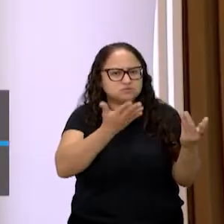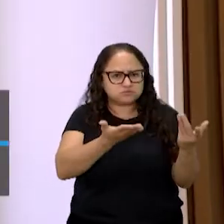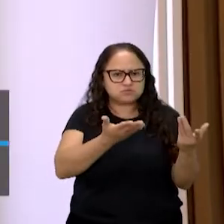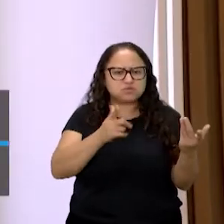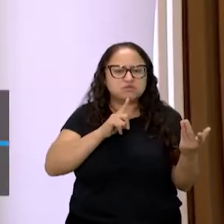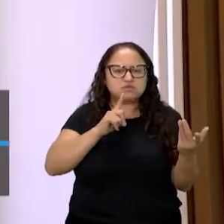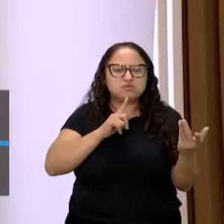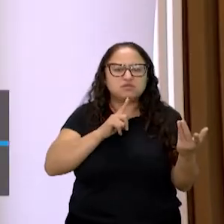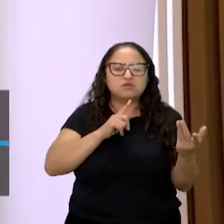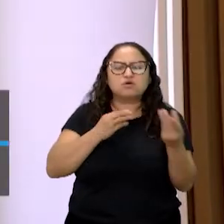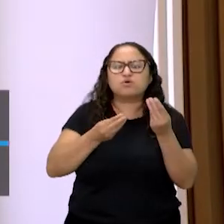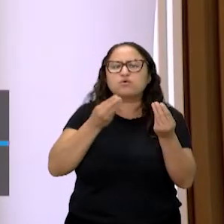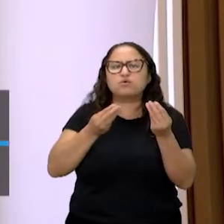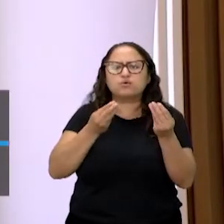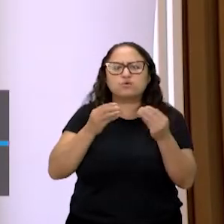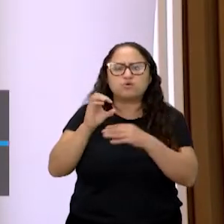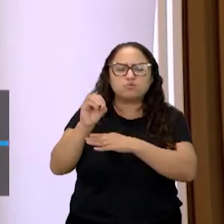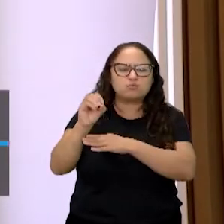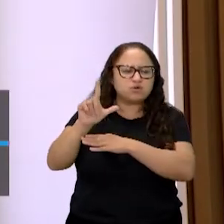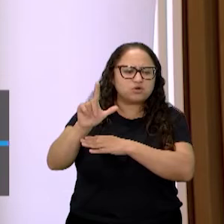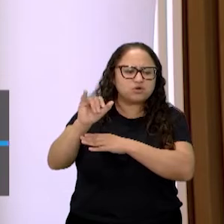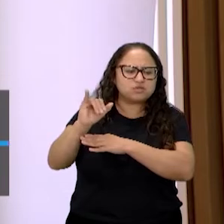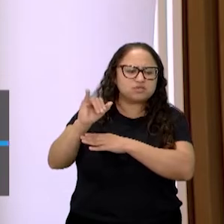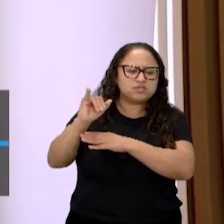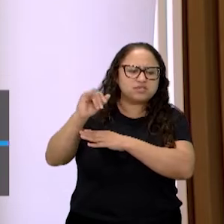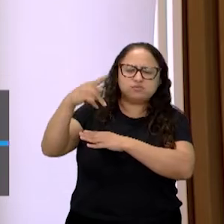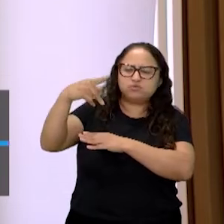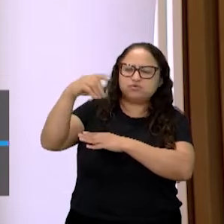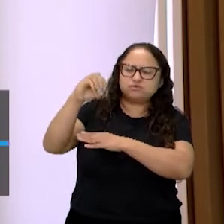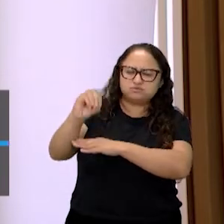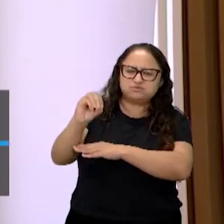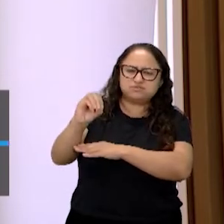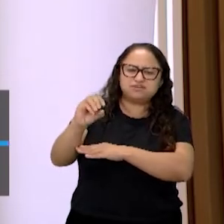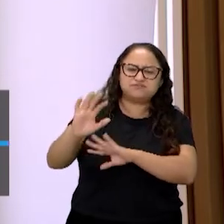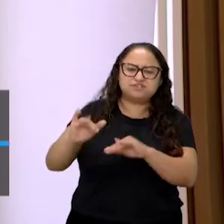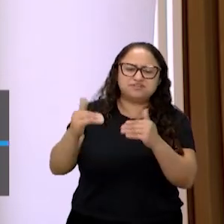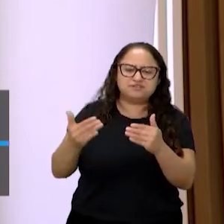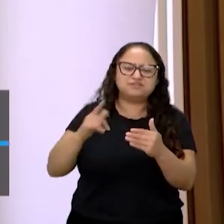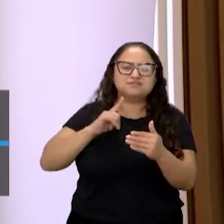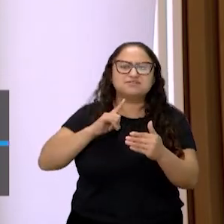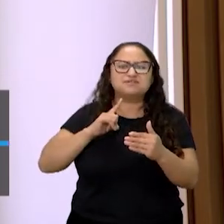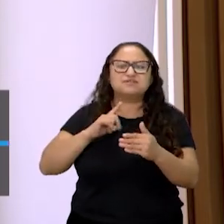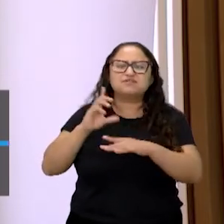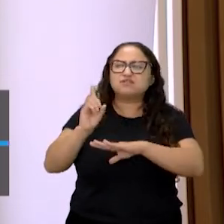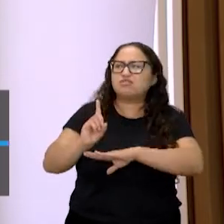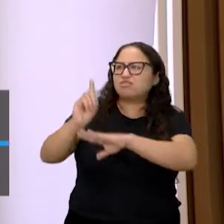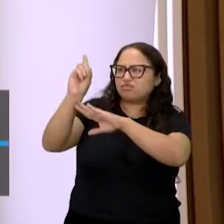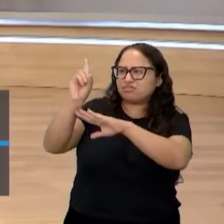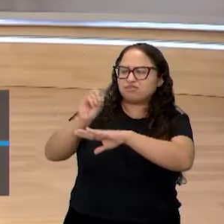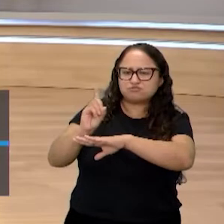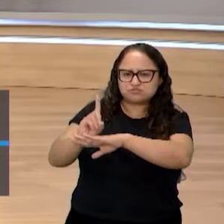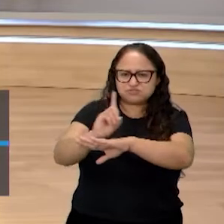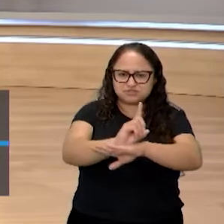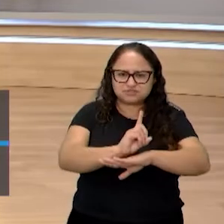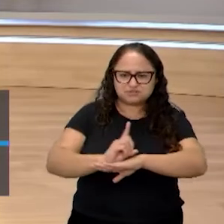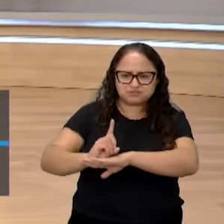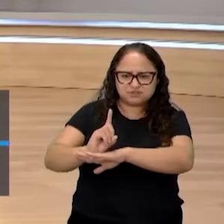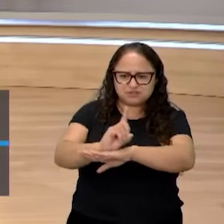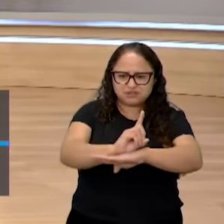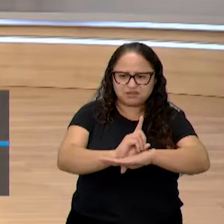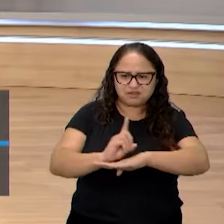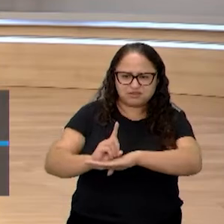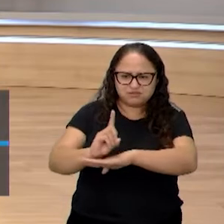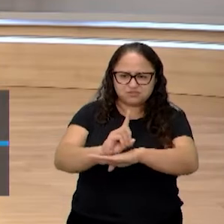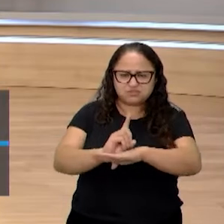questão como o Olimpo é o lugar dos deuses, né? Dos deuses gregos, né? É a morada de Zeus. A Deus é tão alto que eles falam, então